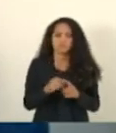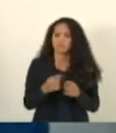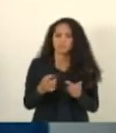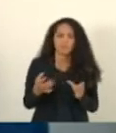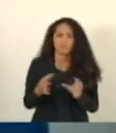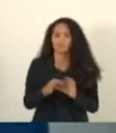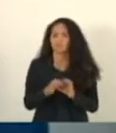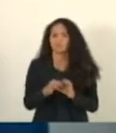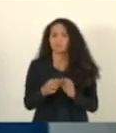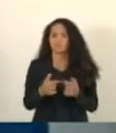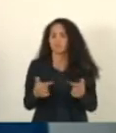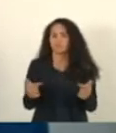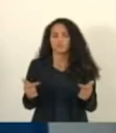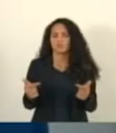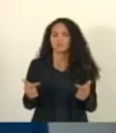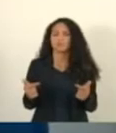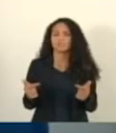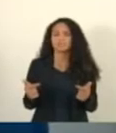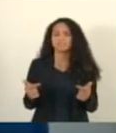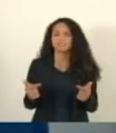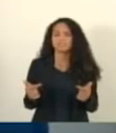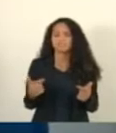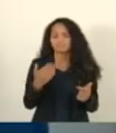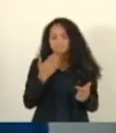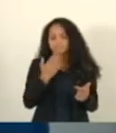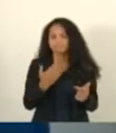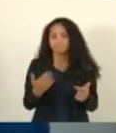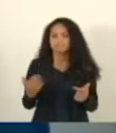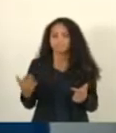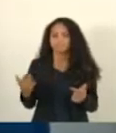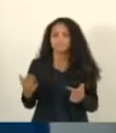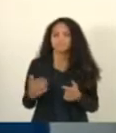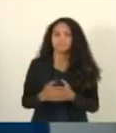correlação. Vamos solicitar aí que a mesa diretora reavalie.